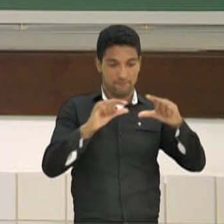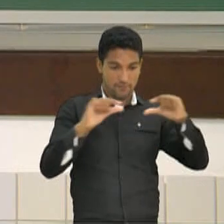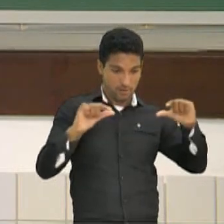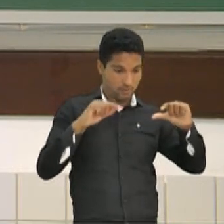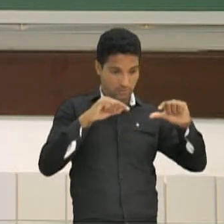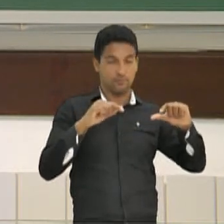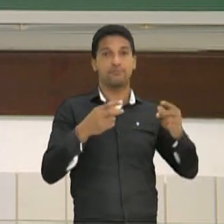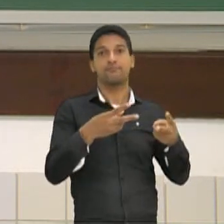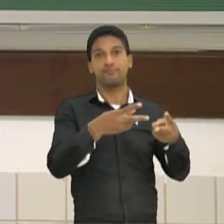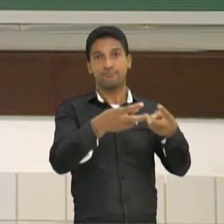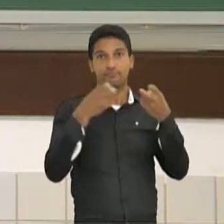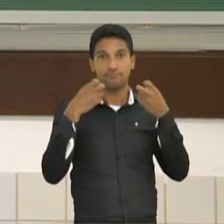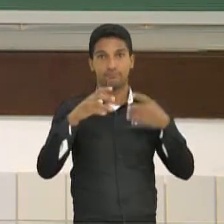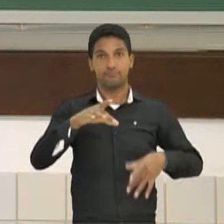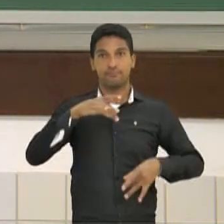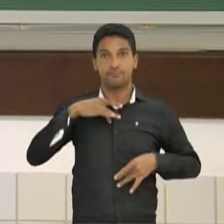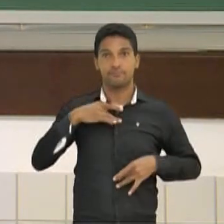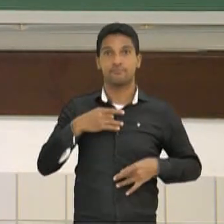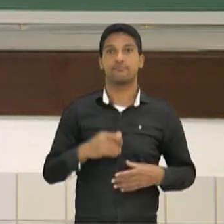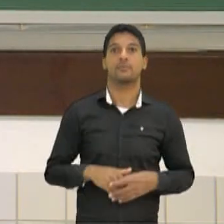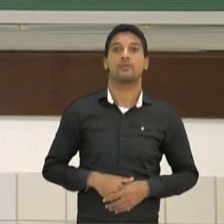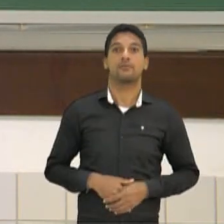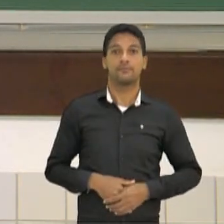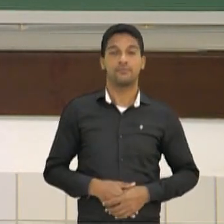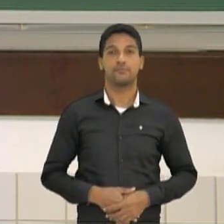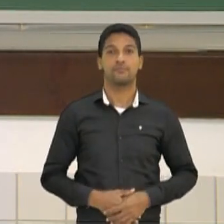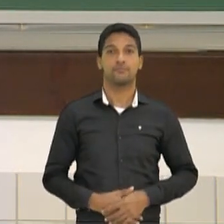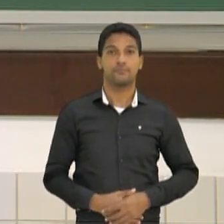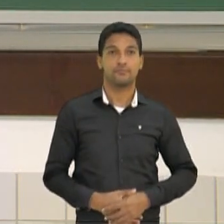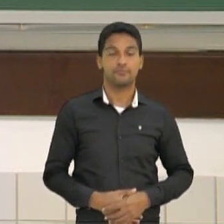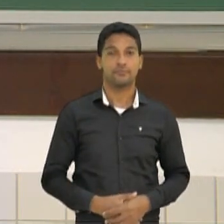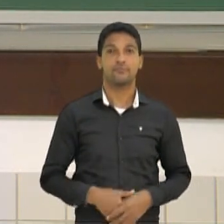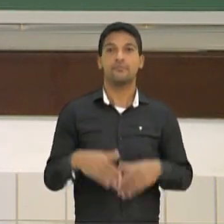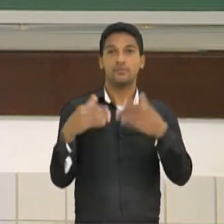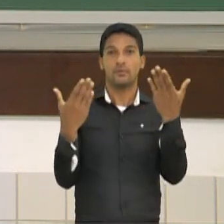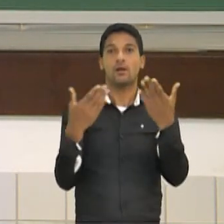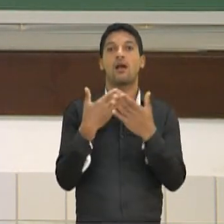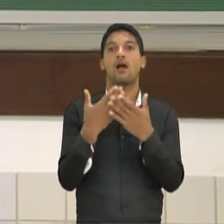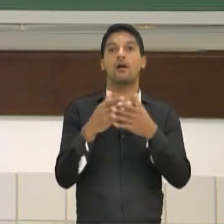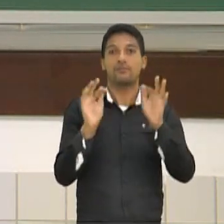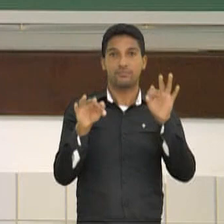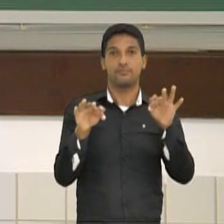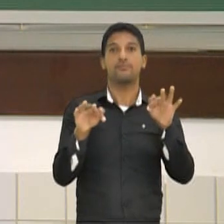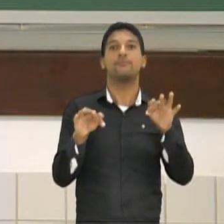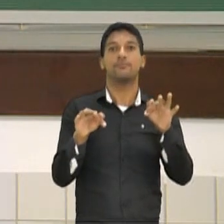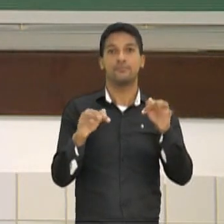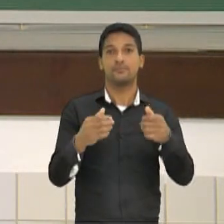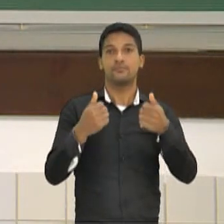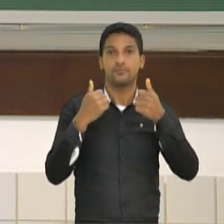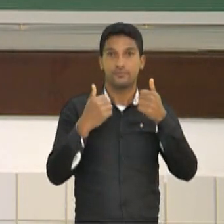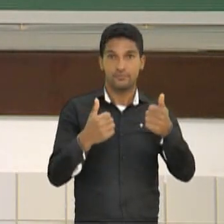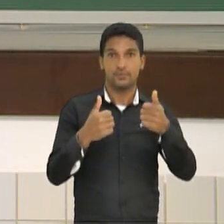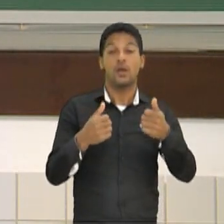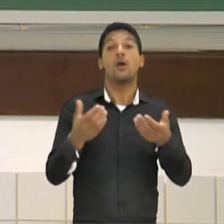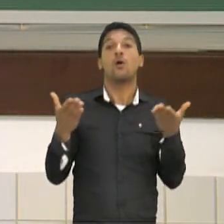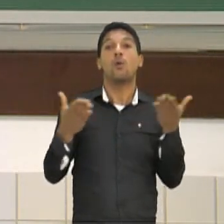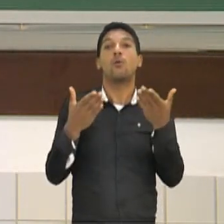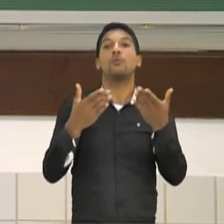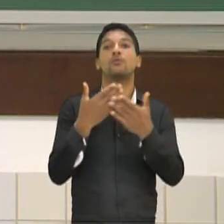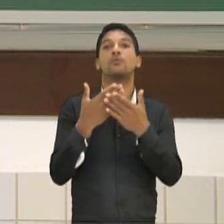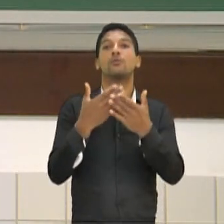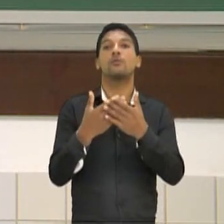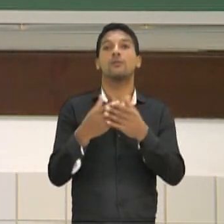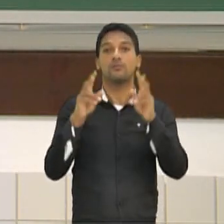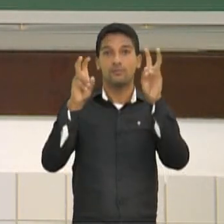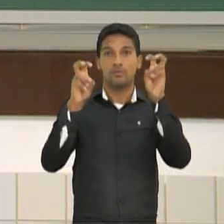tranquilo também a realização, bastante interessante para estar realizando em casa. E aqui fechamos a nossa aula, né? Então falamos hoje sobre a improvisação